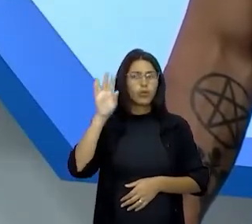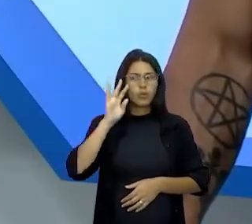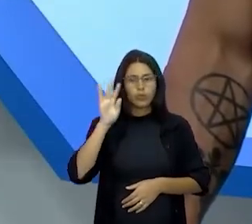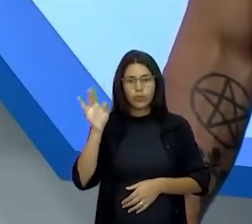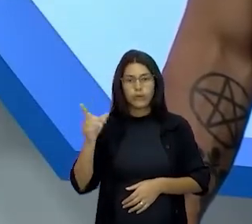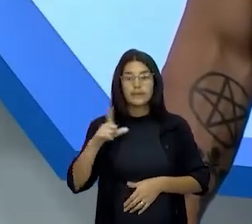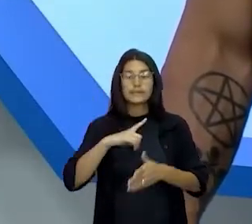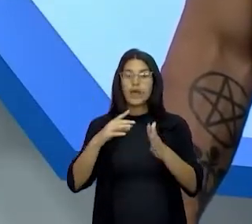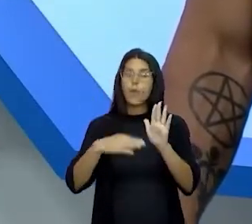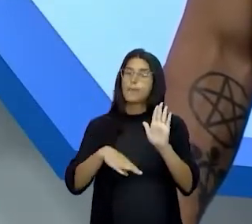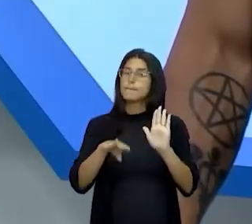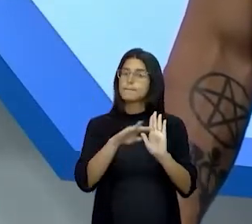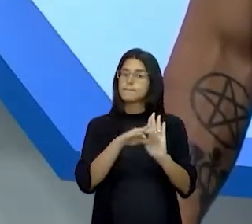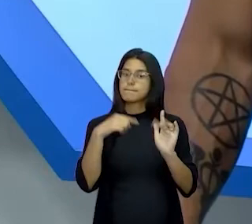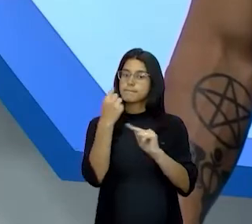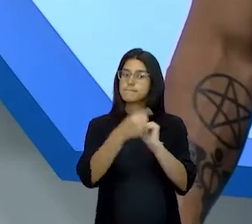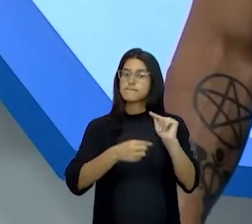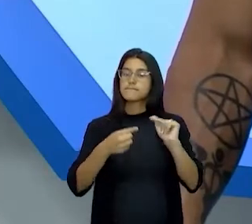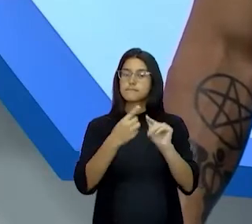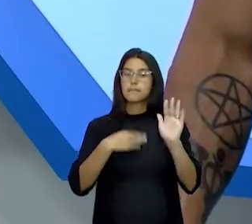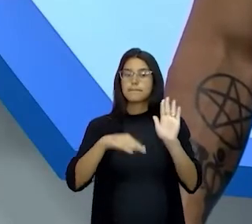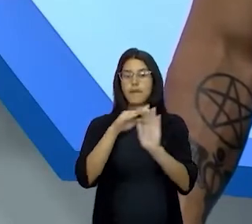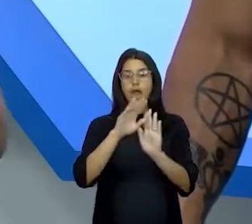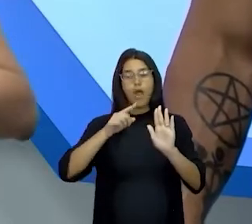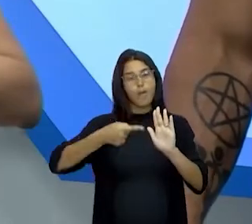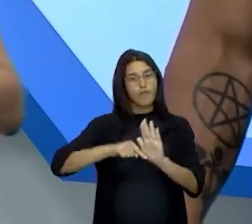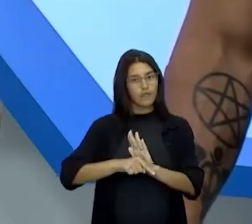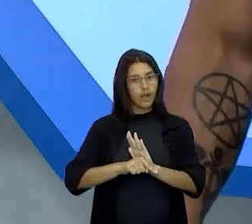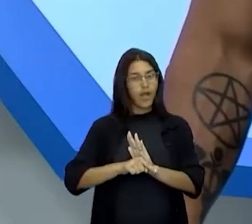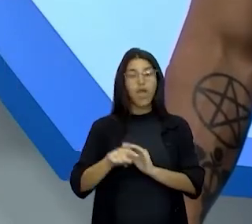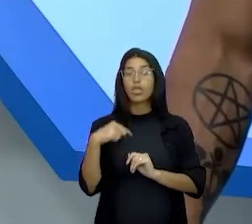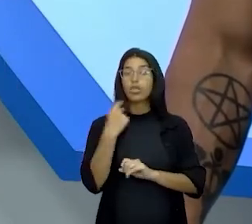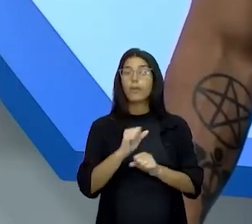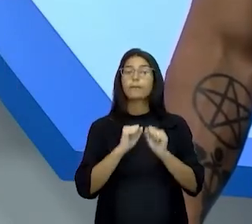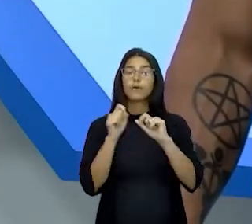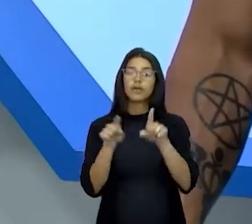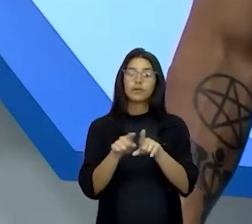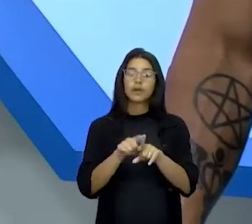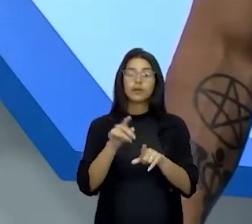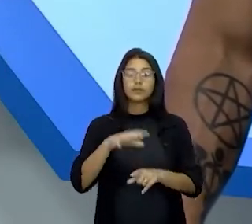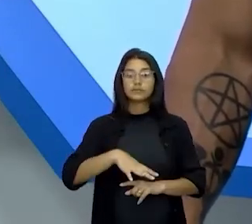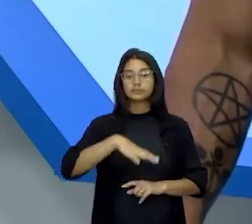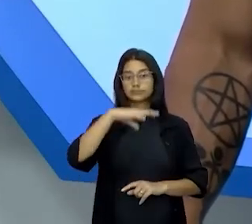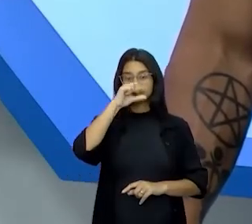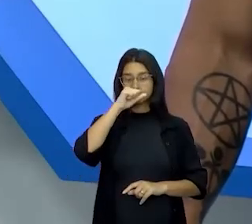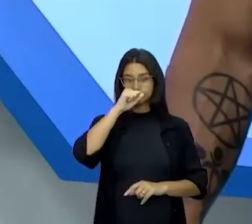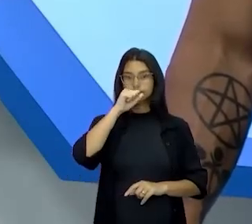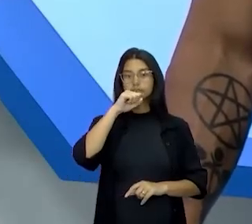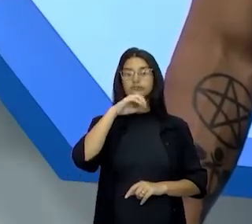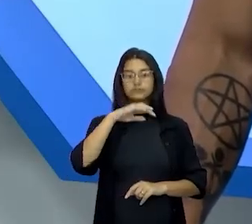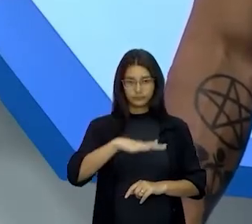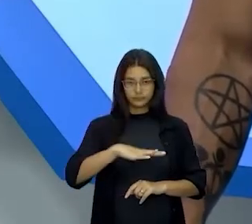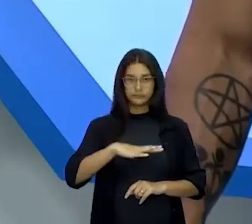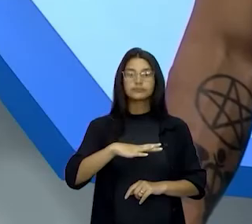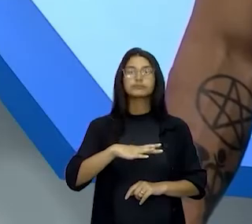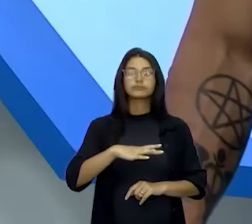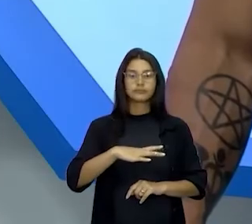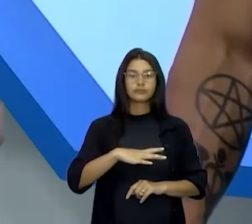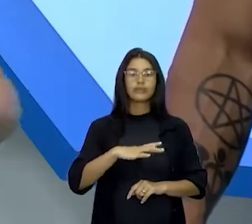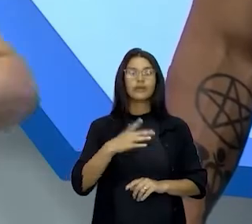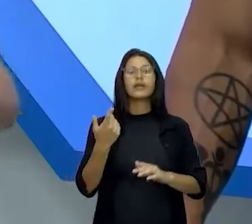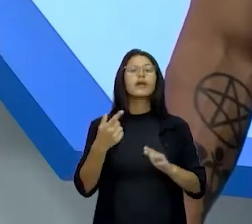um limite máximo de profundidade, por exemplo, onde a gente pode estar respirando oxigênio naquela concentração. E